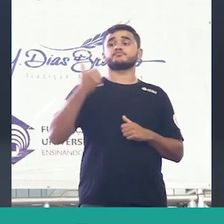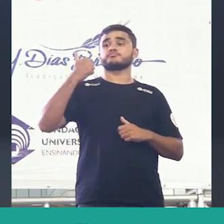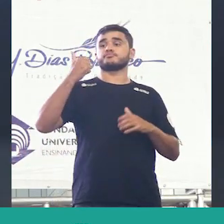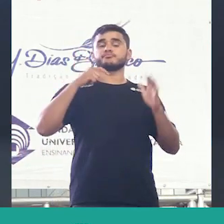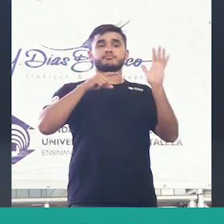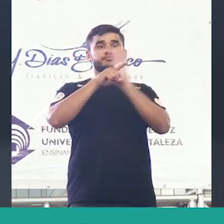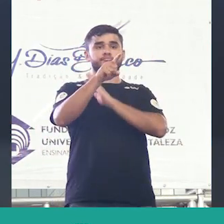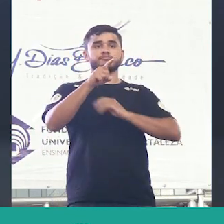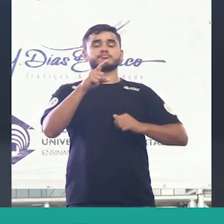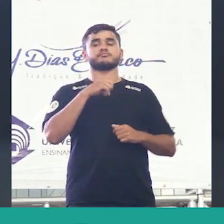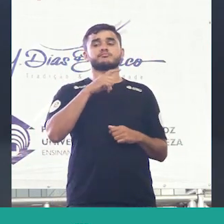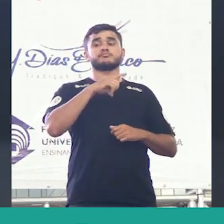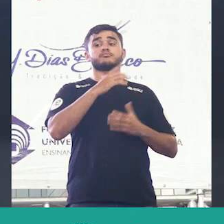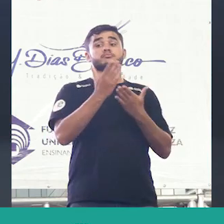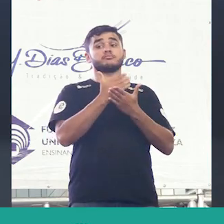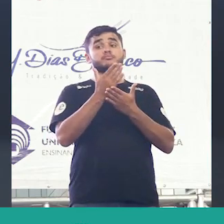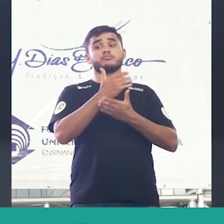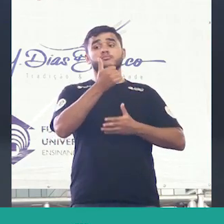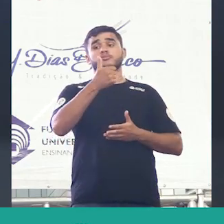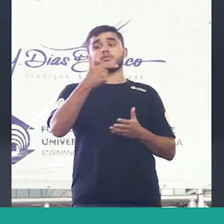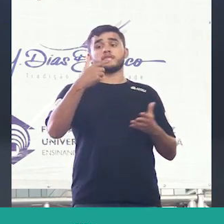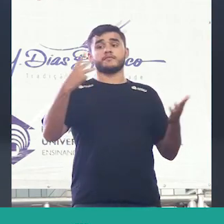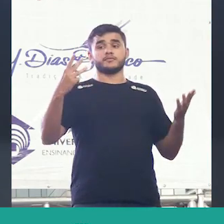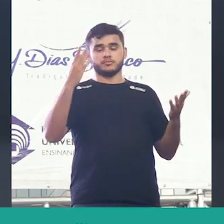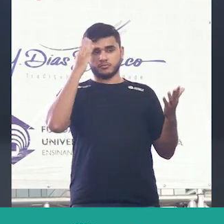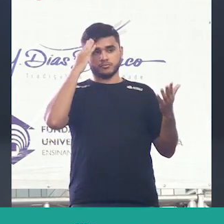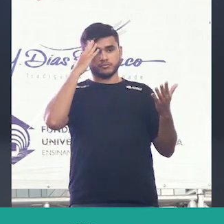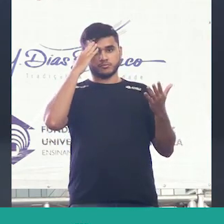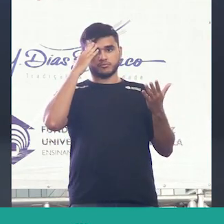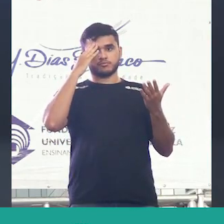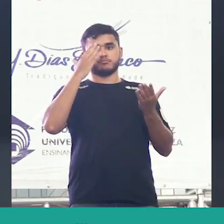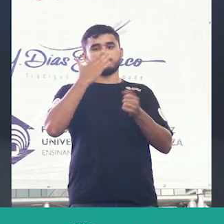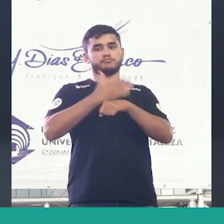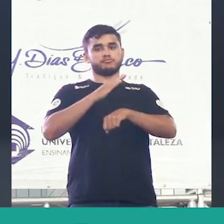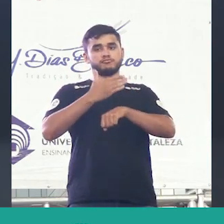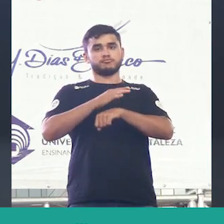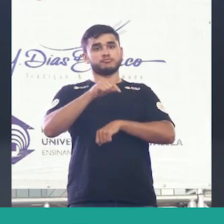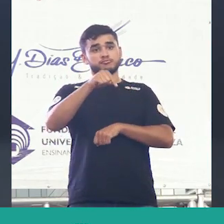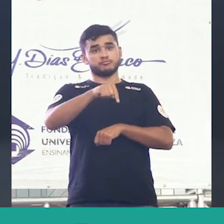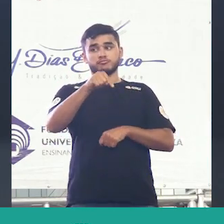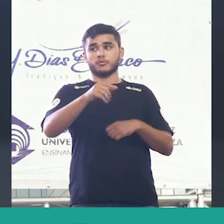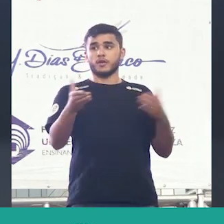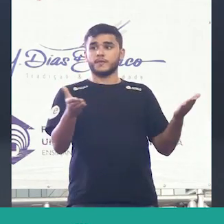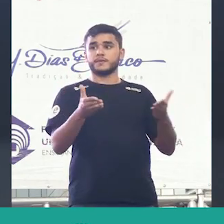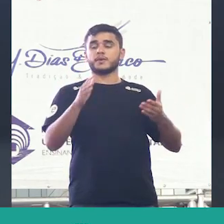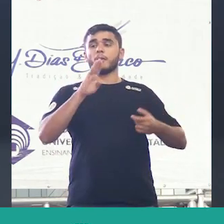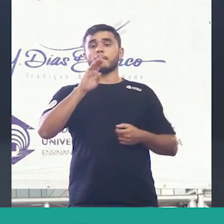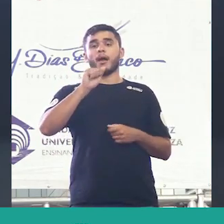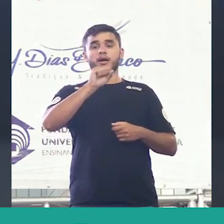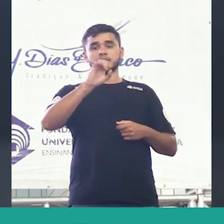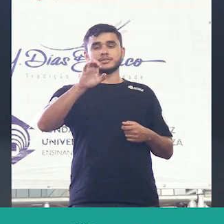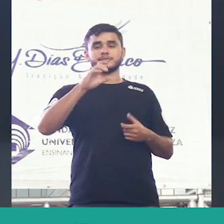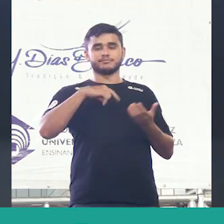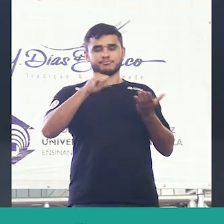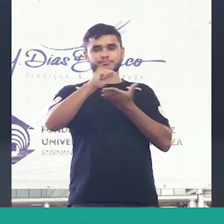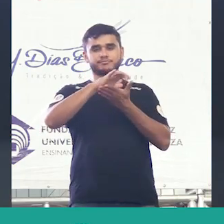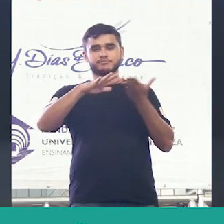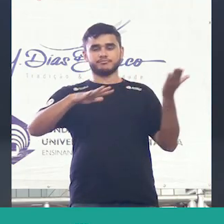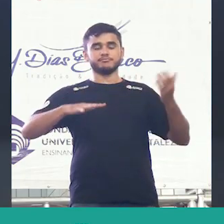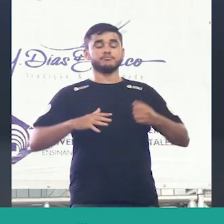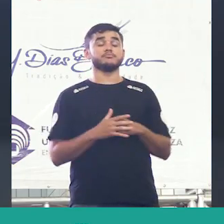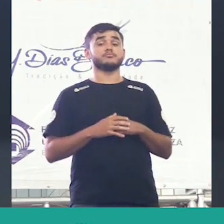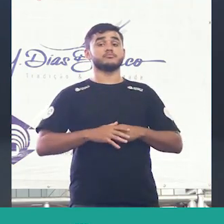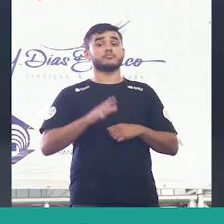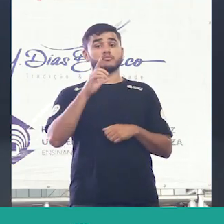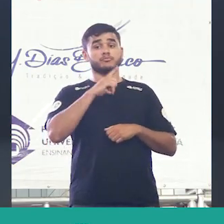da página 123, onde tem assim: exercícios de classe. Exercício base, desculpa. O